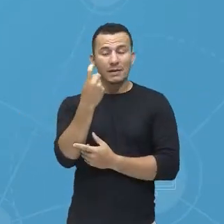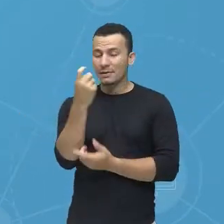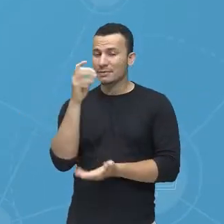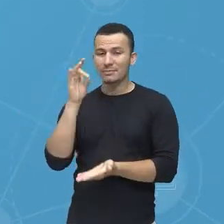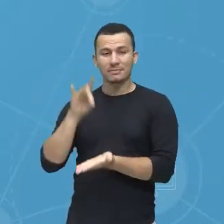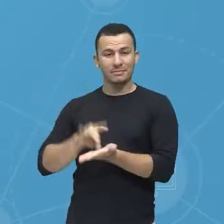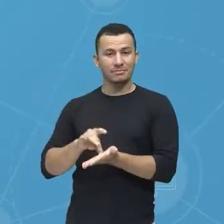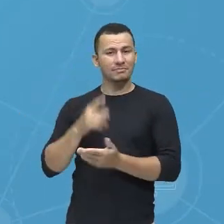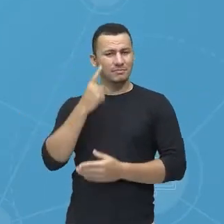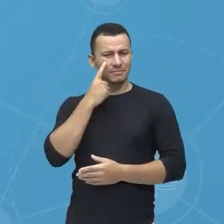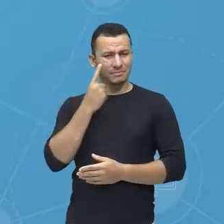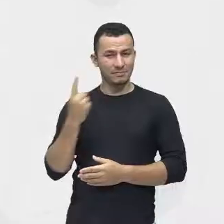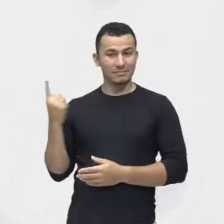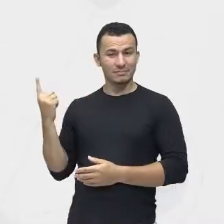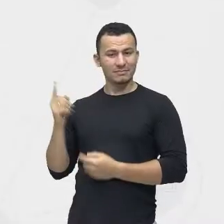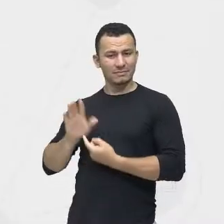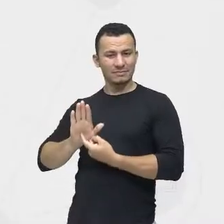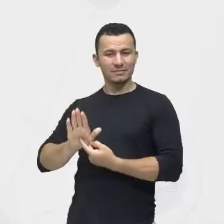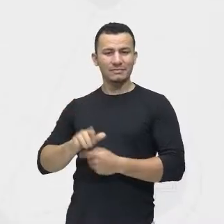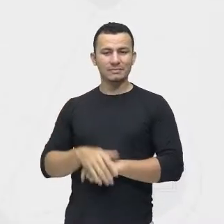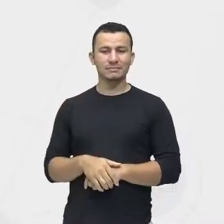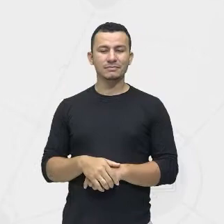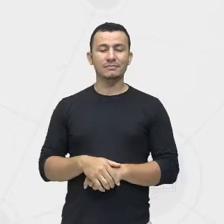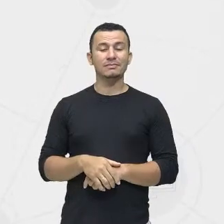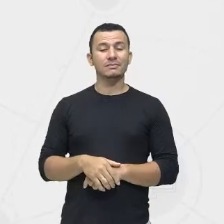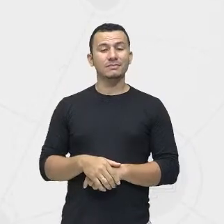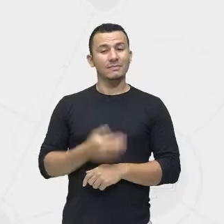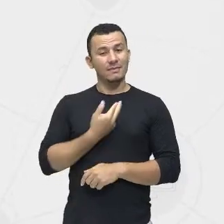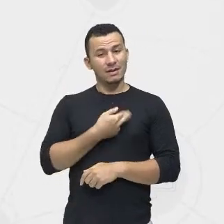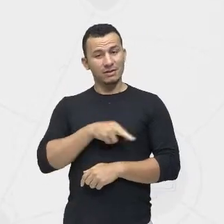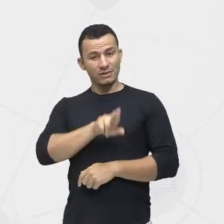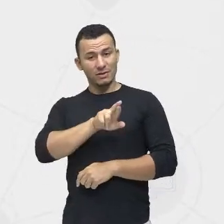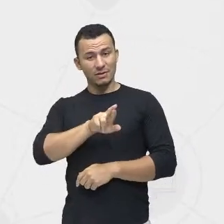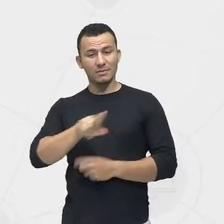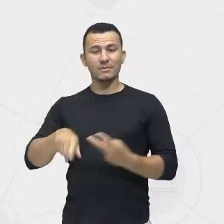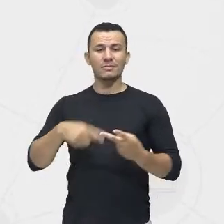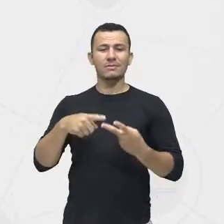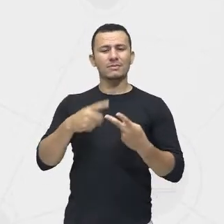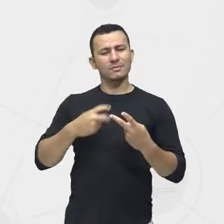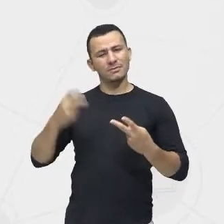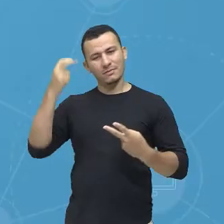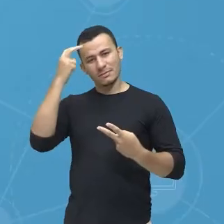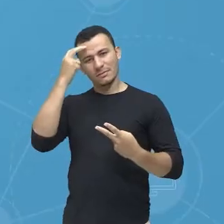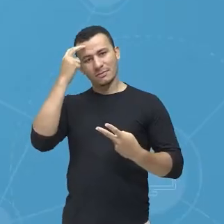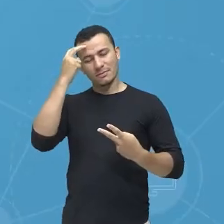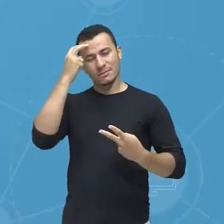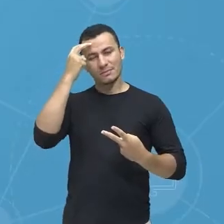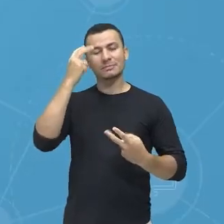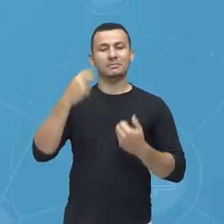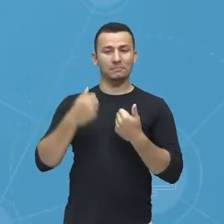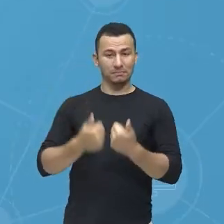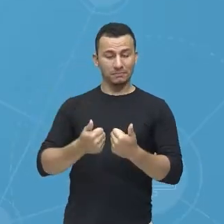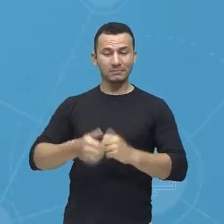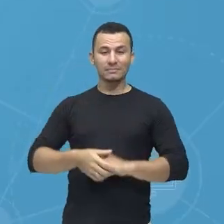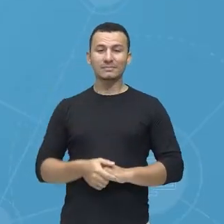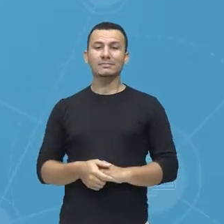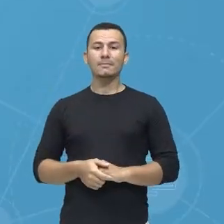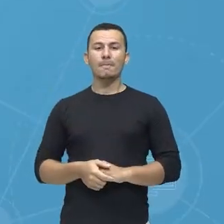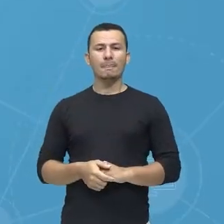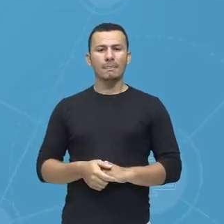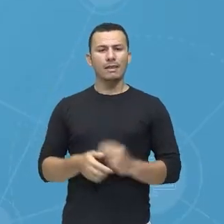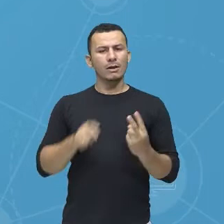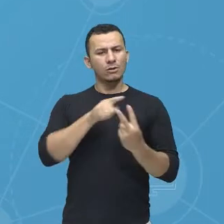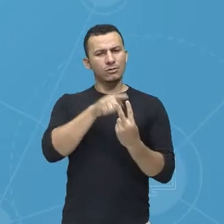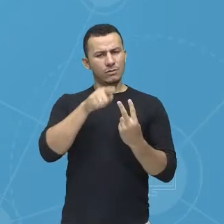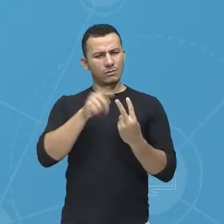interessantíssimo. Vamos ver qual é? Religião e cultura. Muito bem, este